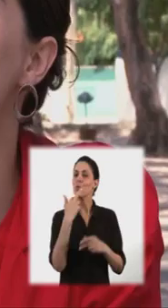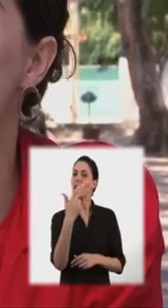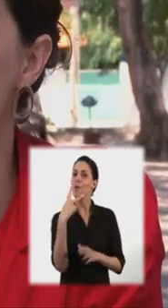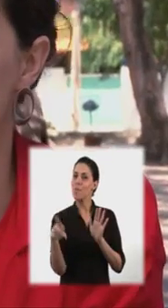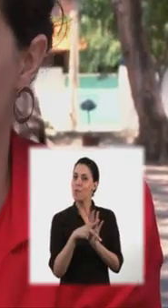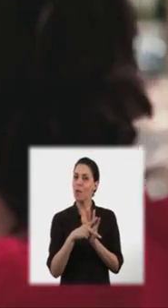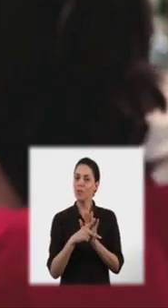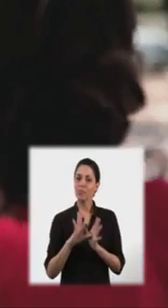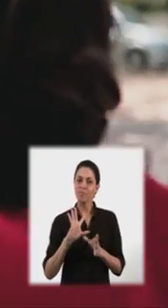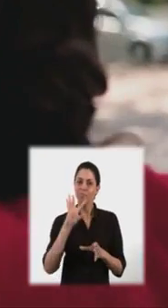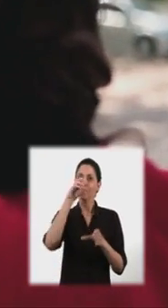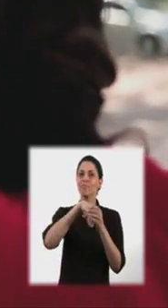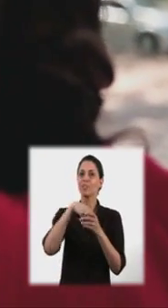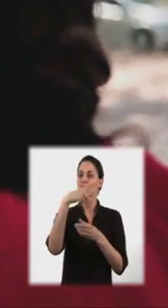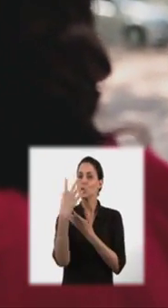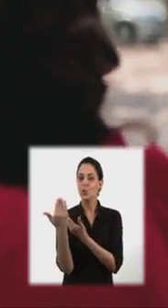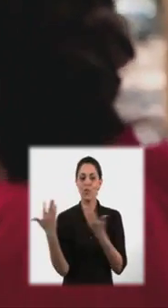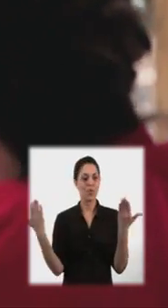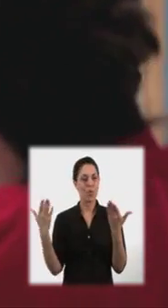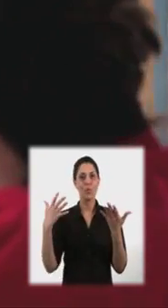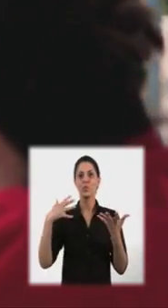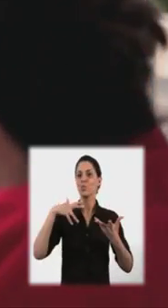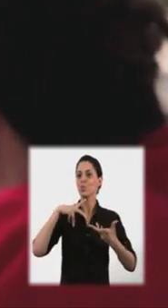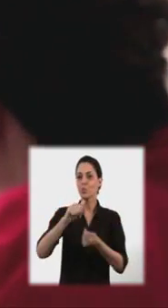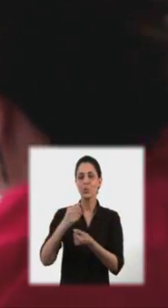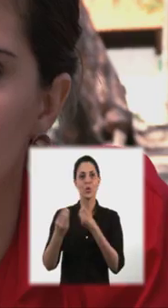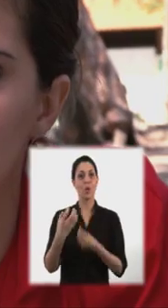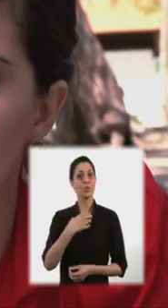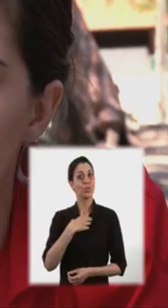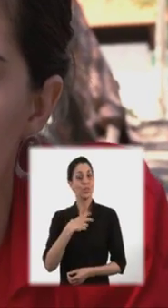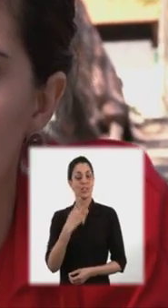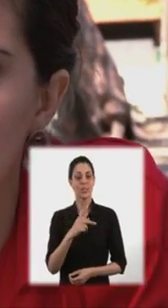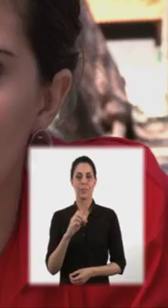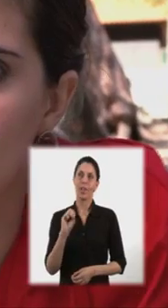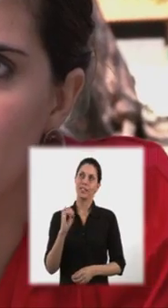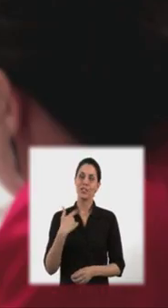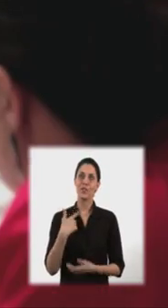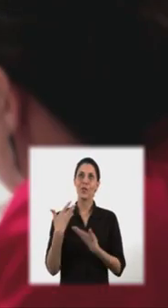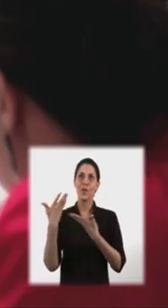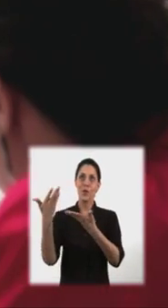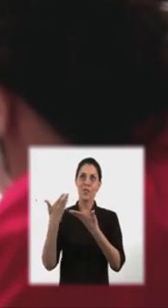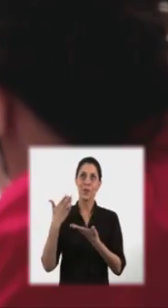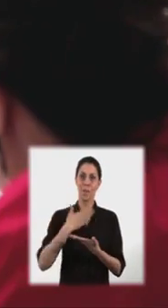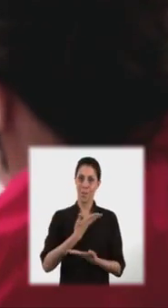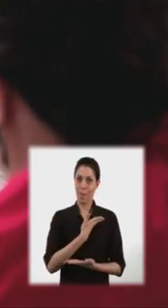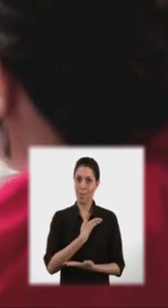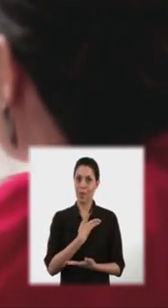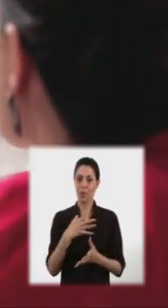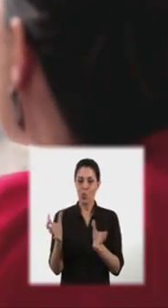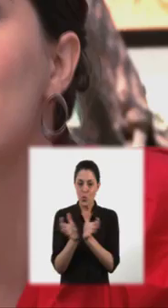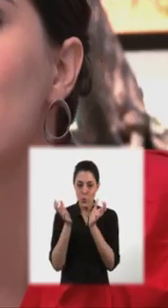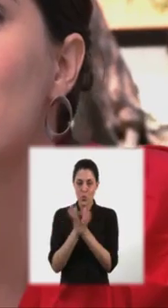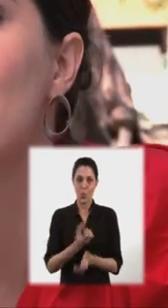seu jeito de convidar. Se eu fosse convidar os meus amigos de poesia, aí seria bem, eu botaria